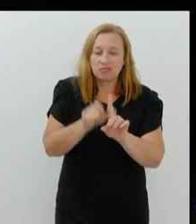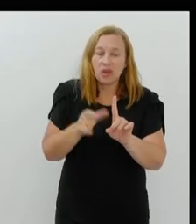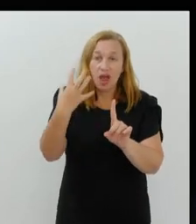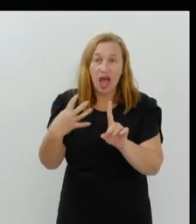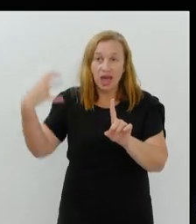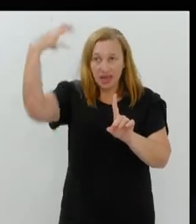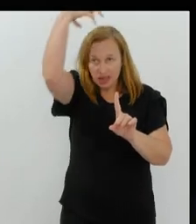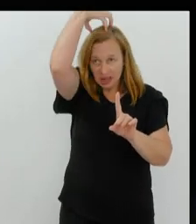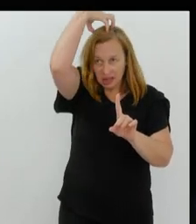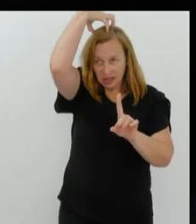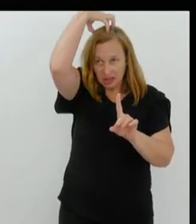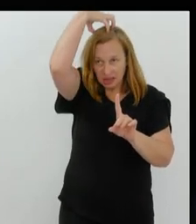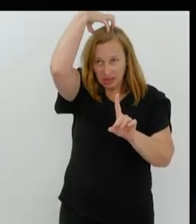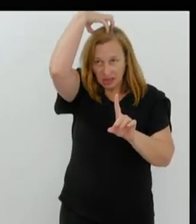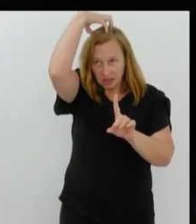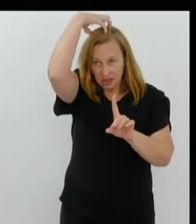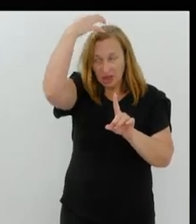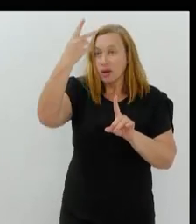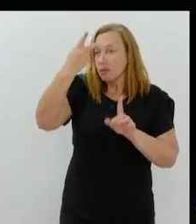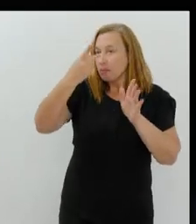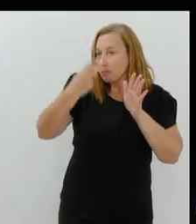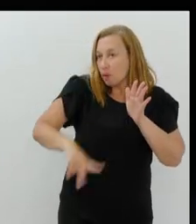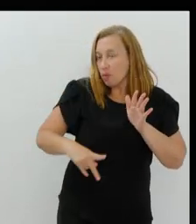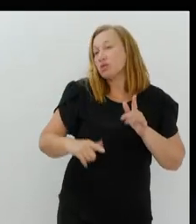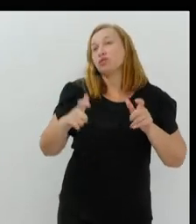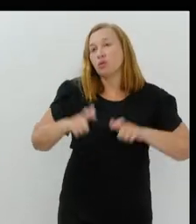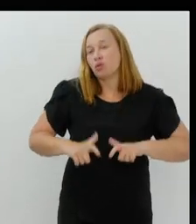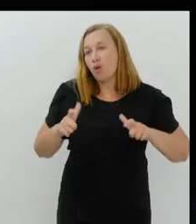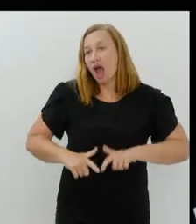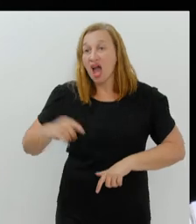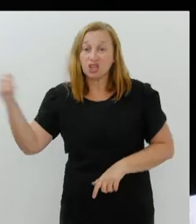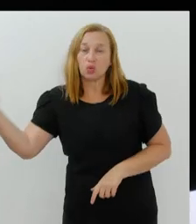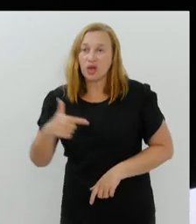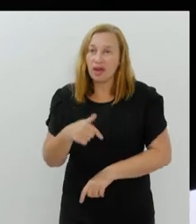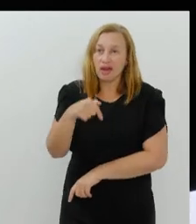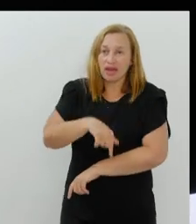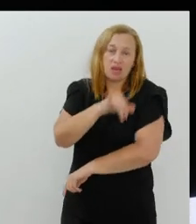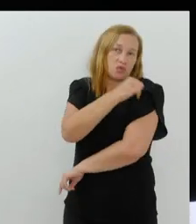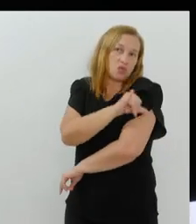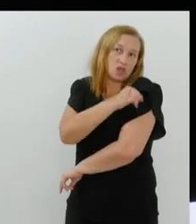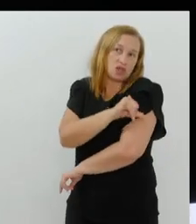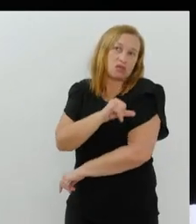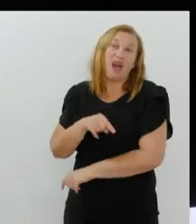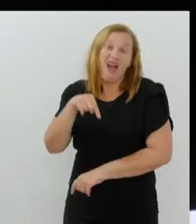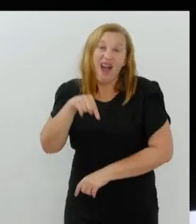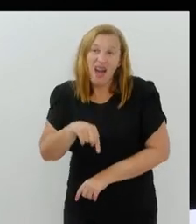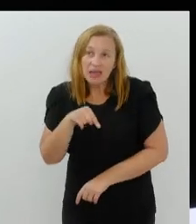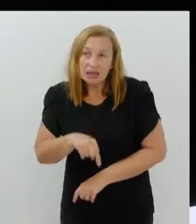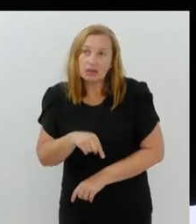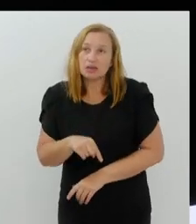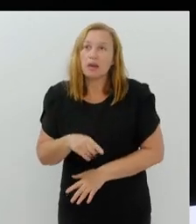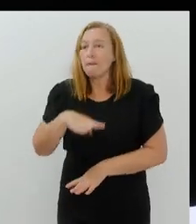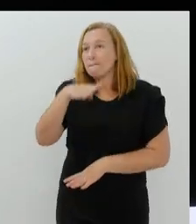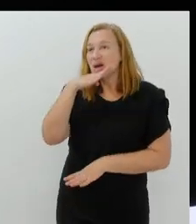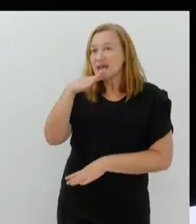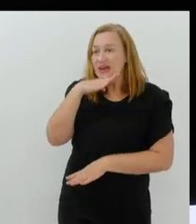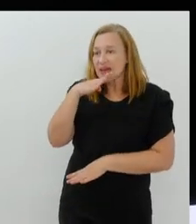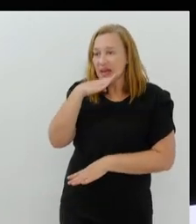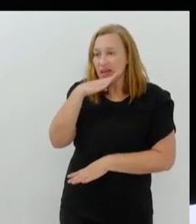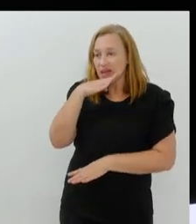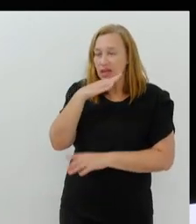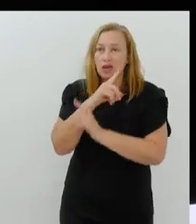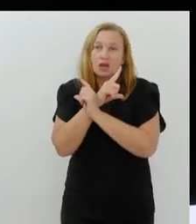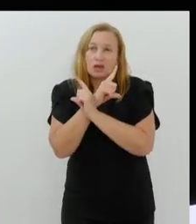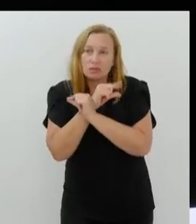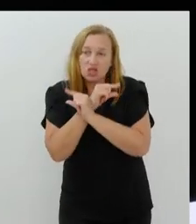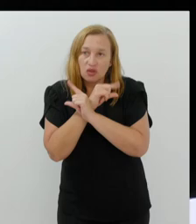aqui. Não posso estar enganada. Uhum. Mas, pelo que eu vejo, acho que lá começou antes. Aqui só tinha beija-flor, né? Nem a Mangueira era rainha